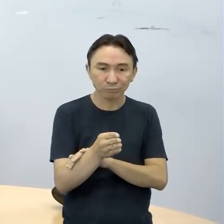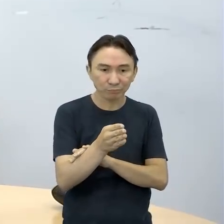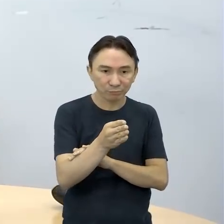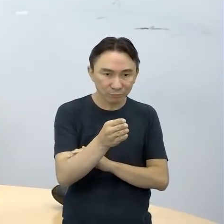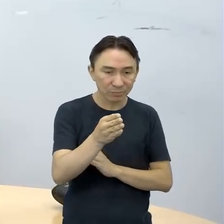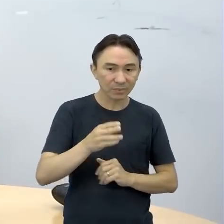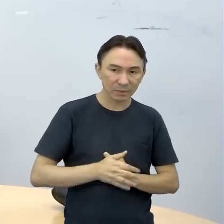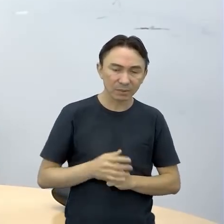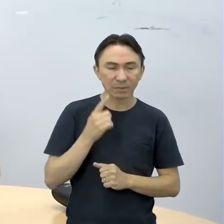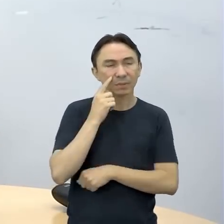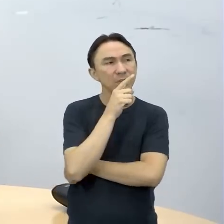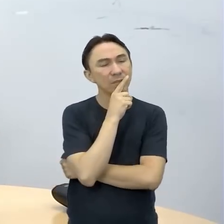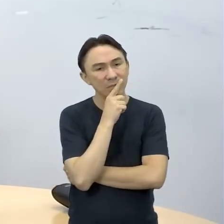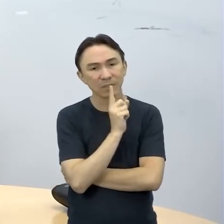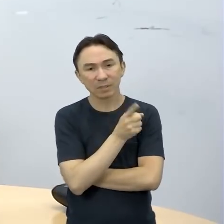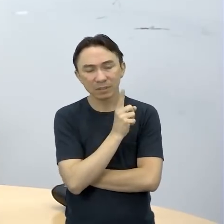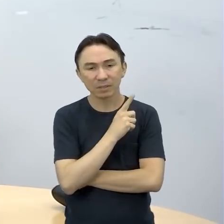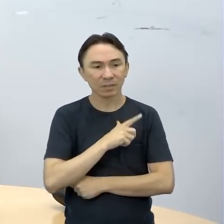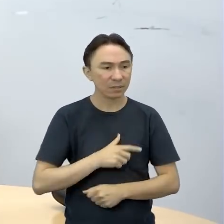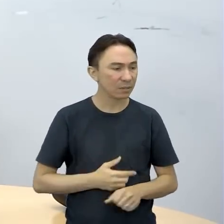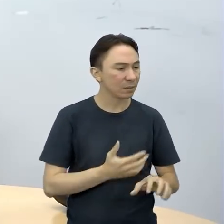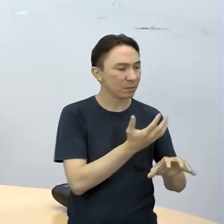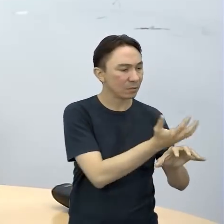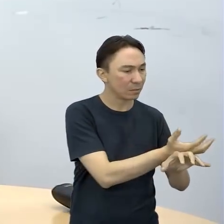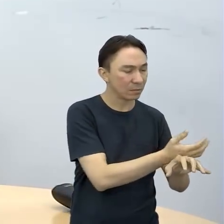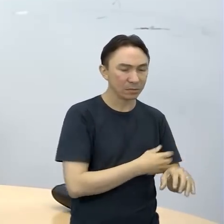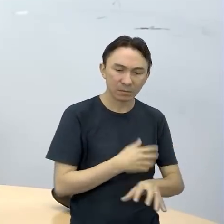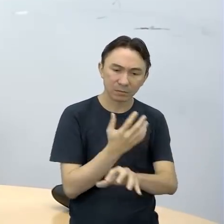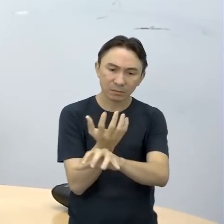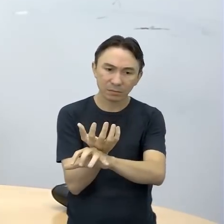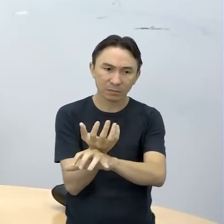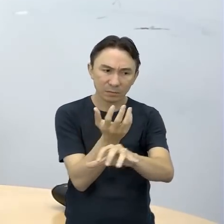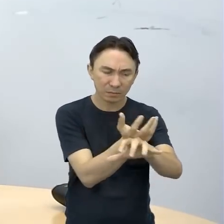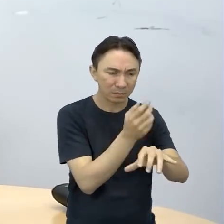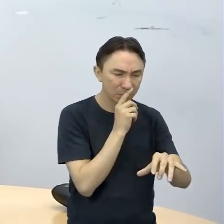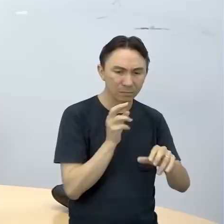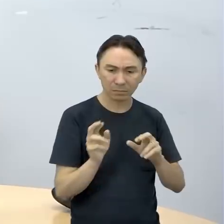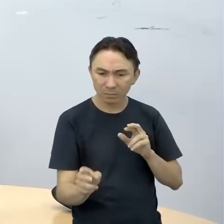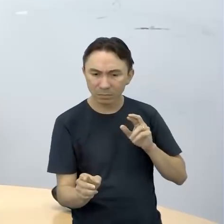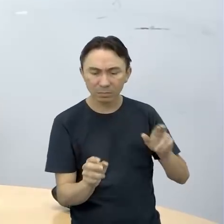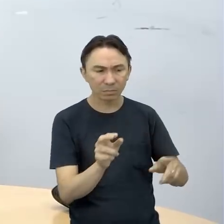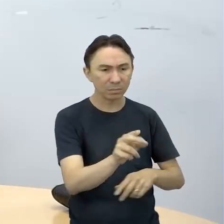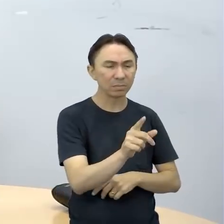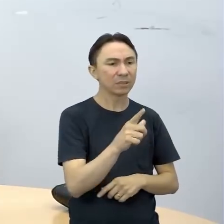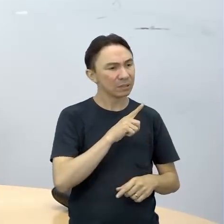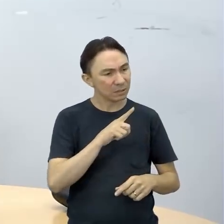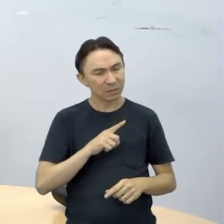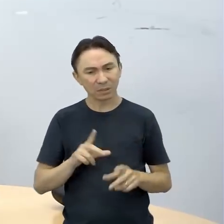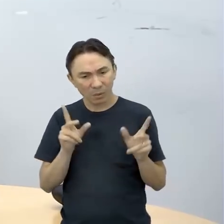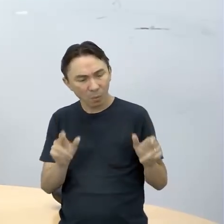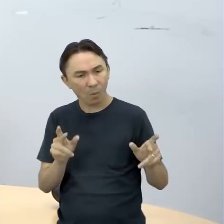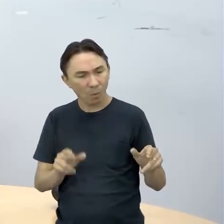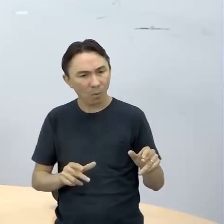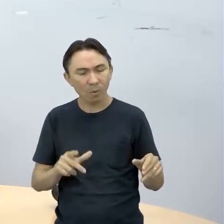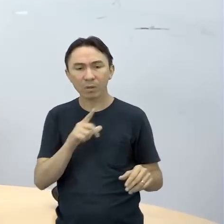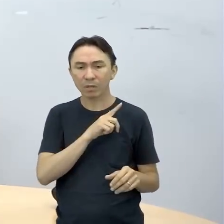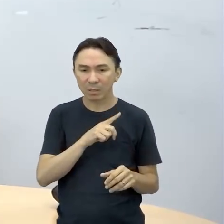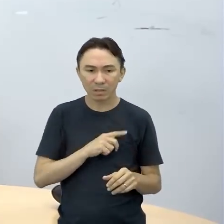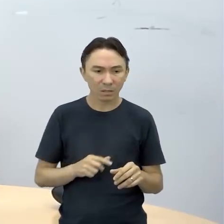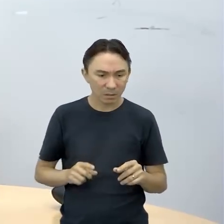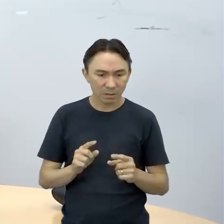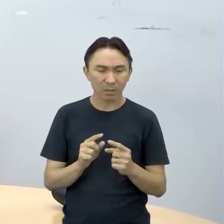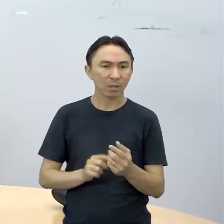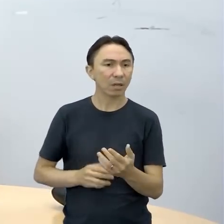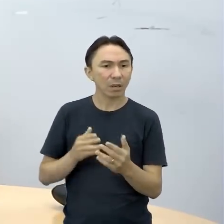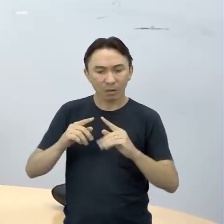integrações, nos diferentes componentes que isso acontece, eles vão começar a criar esses hábitos, vão melhorar, e